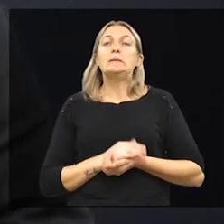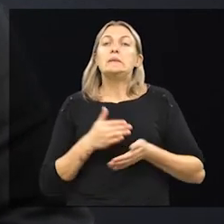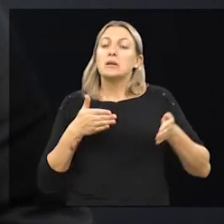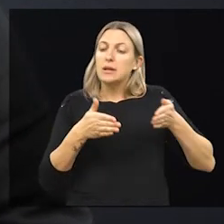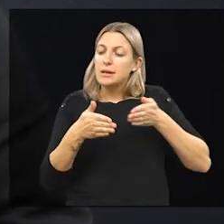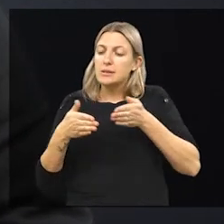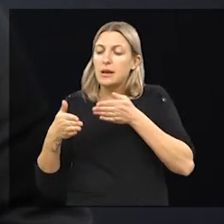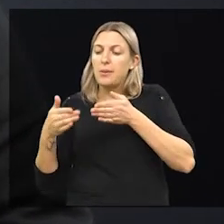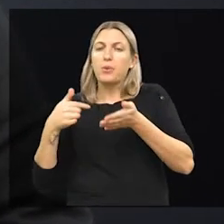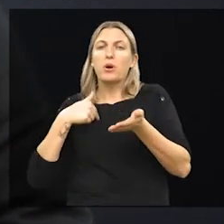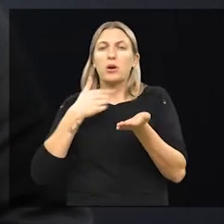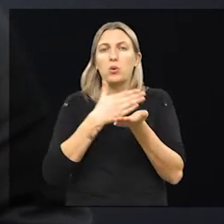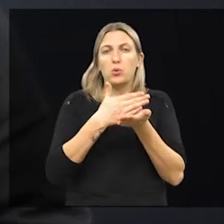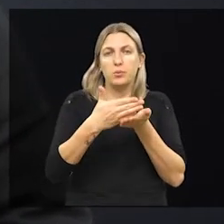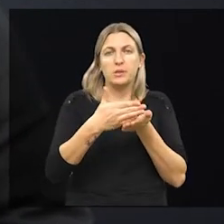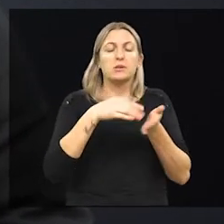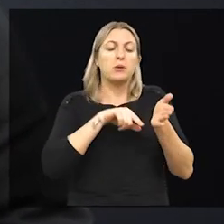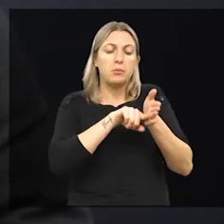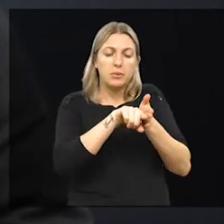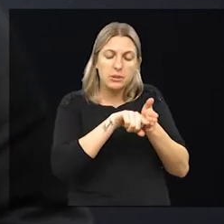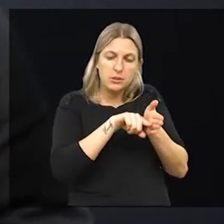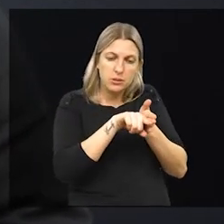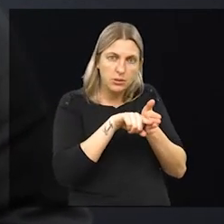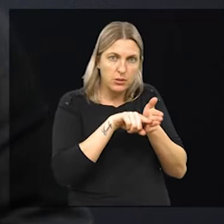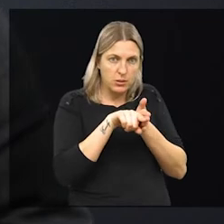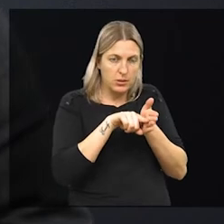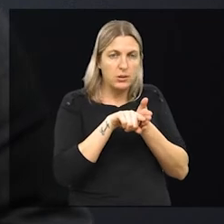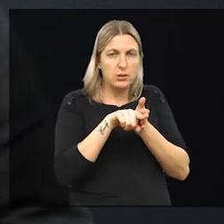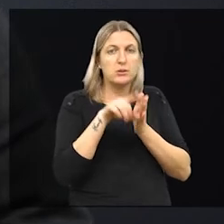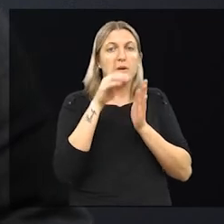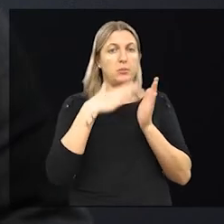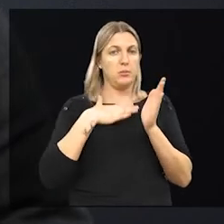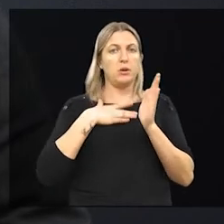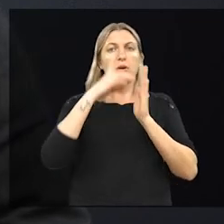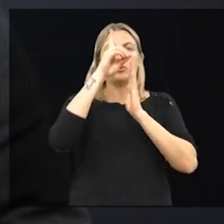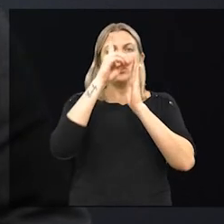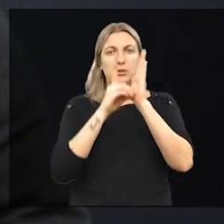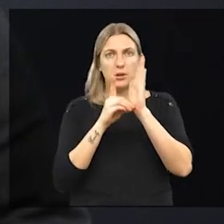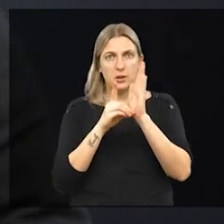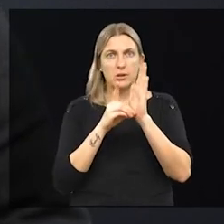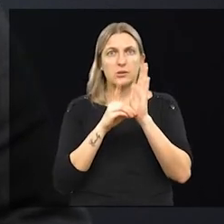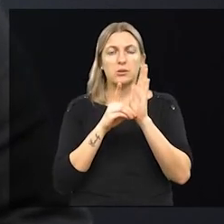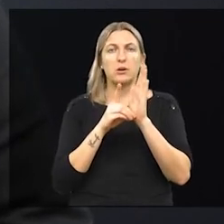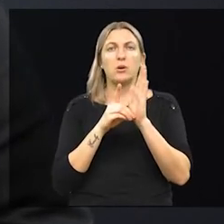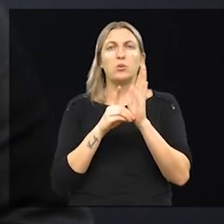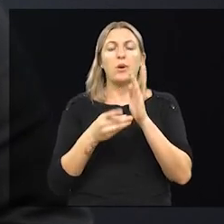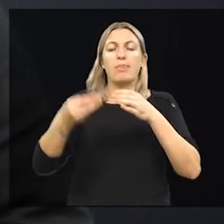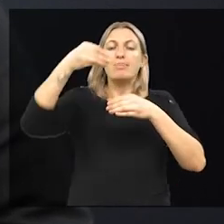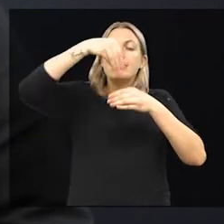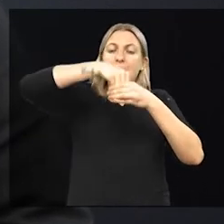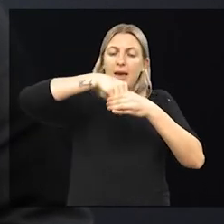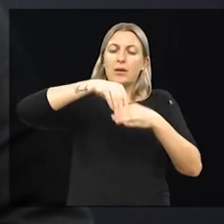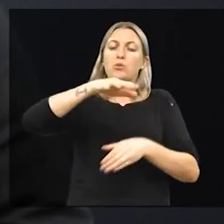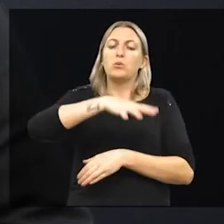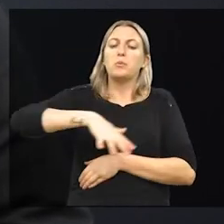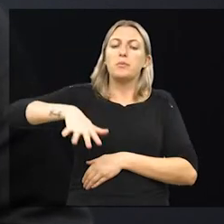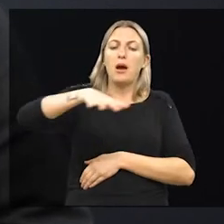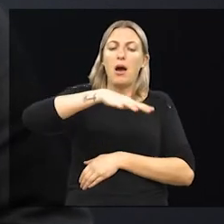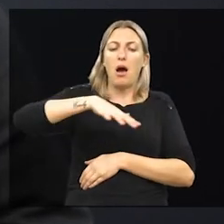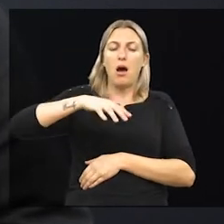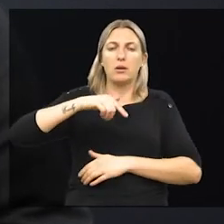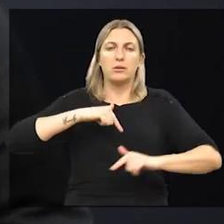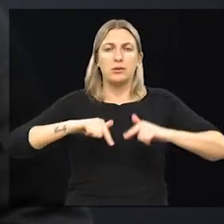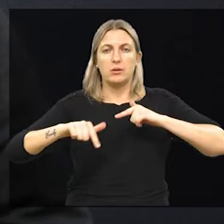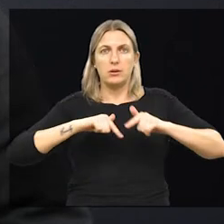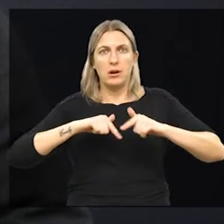do design é que era por incrível que pareça neves achava bem estranho né minha presença lavras mas eu também me acostumei